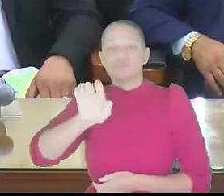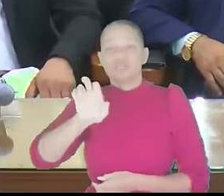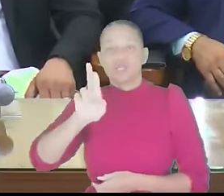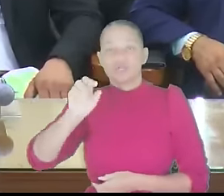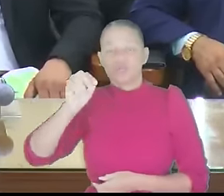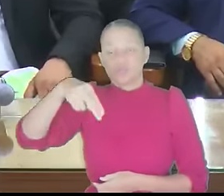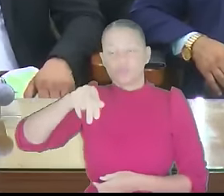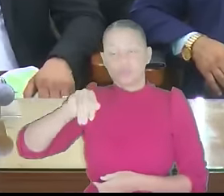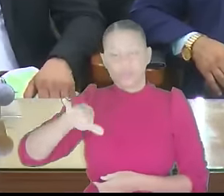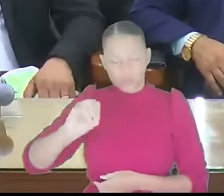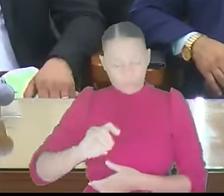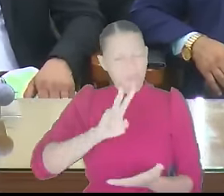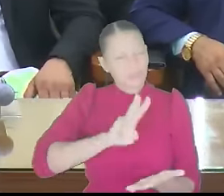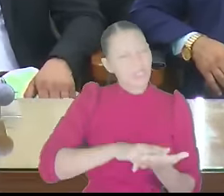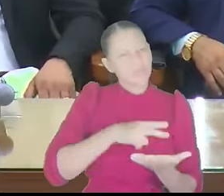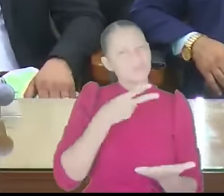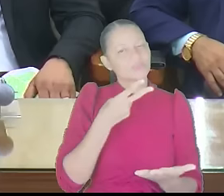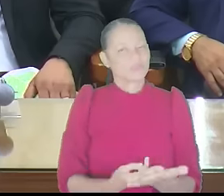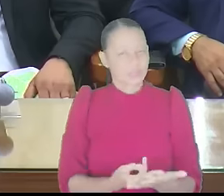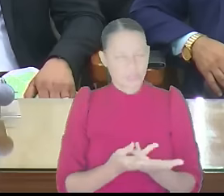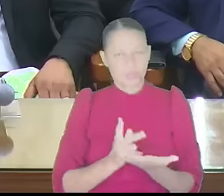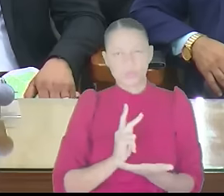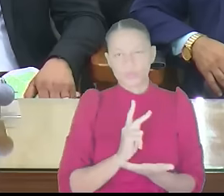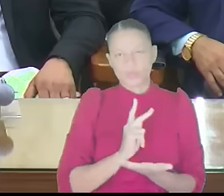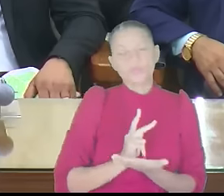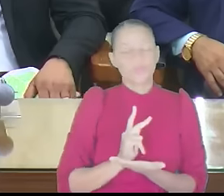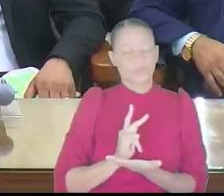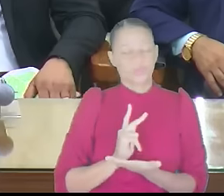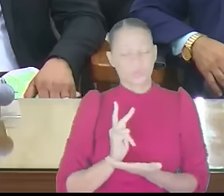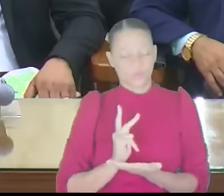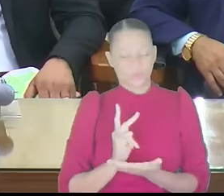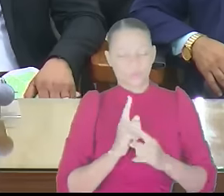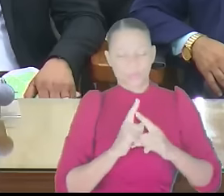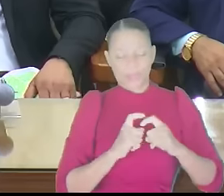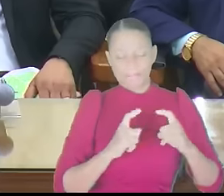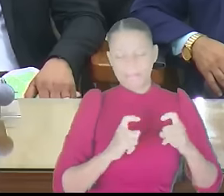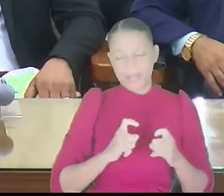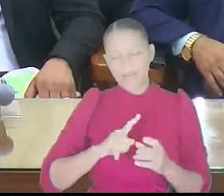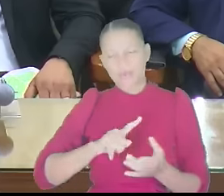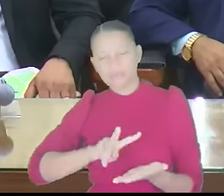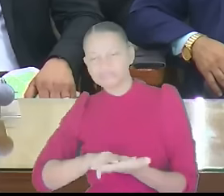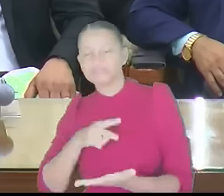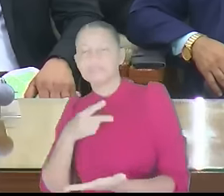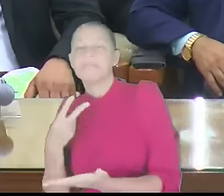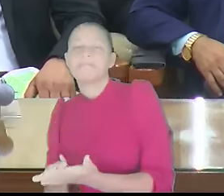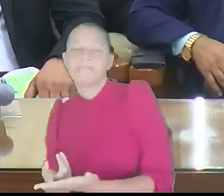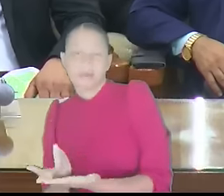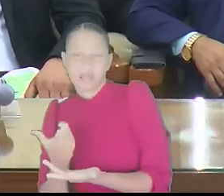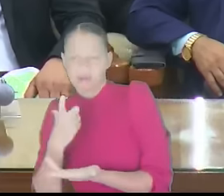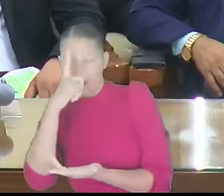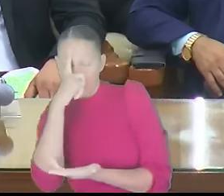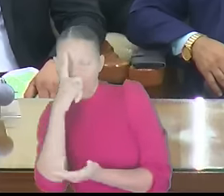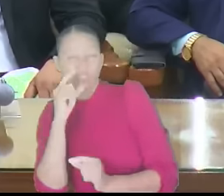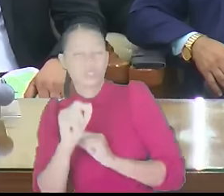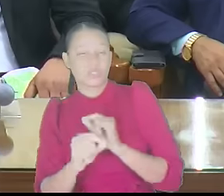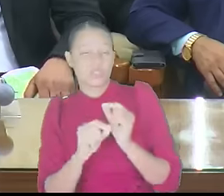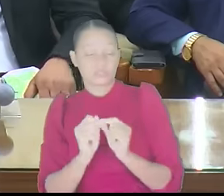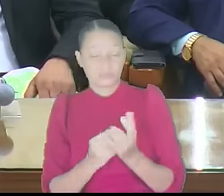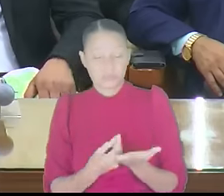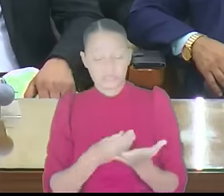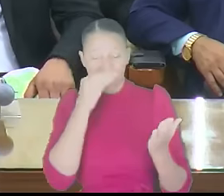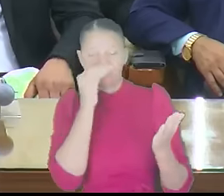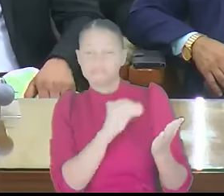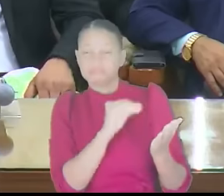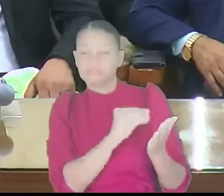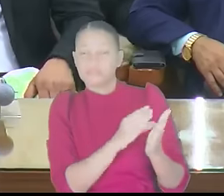e do grego para o latim, ele dizia: ignorasse Escritura, ignorasse o Cristo este. Que quer dizer, ignorar as